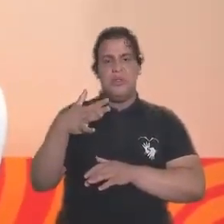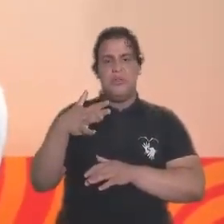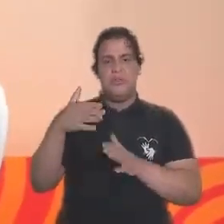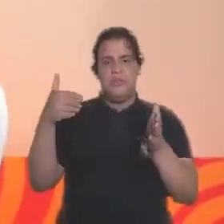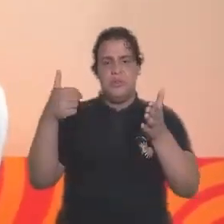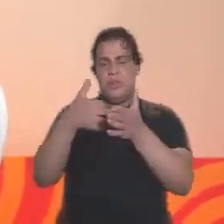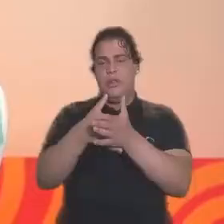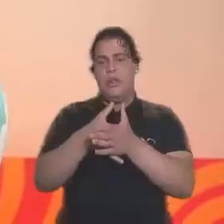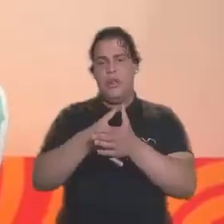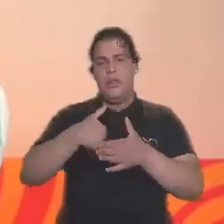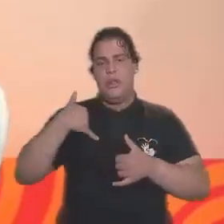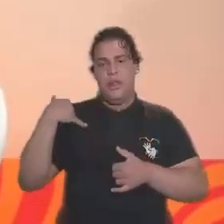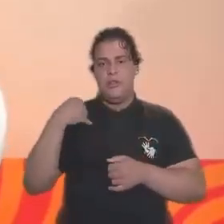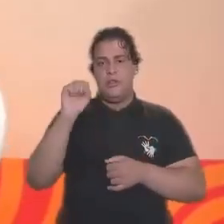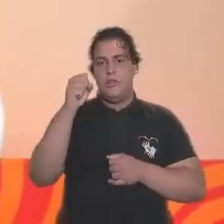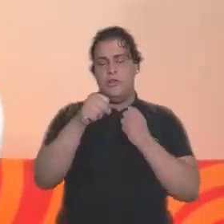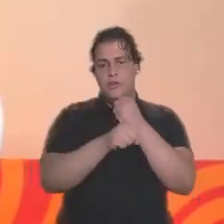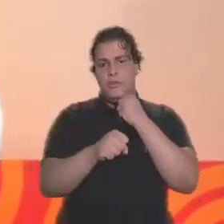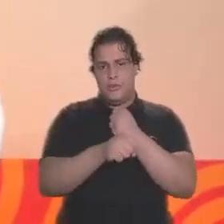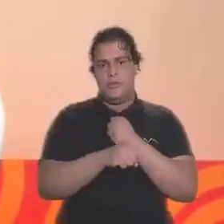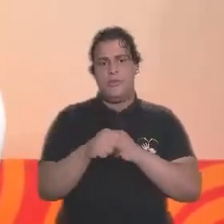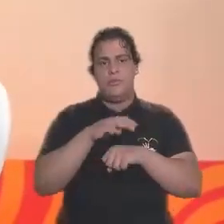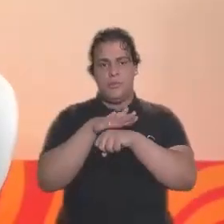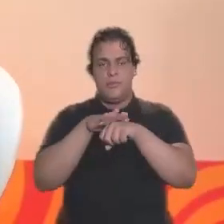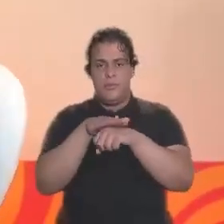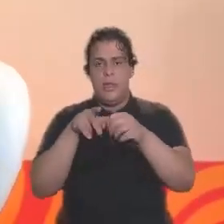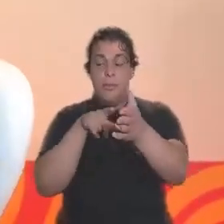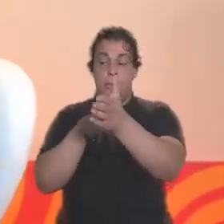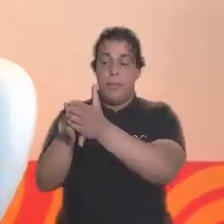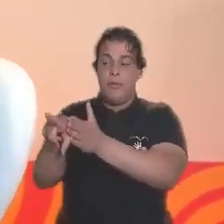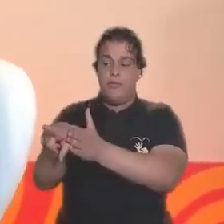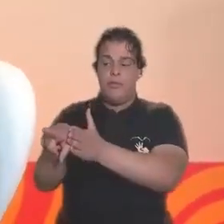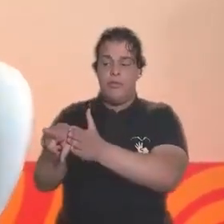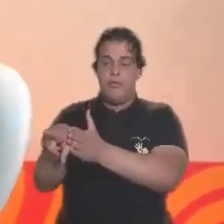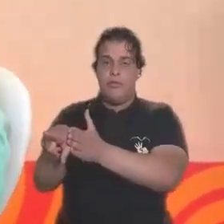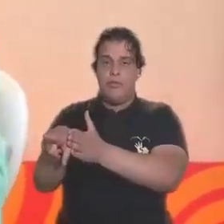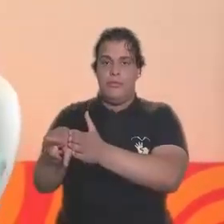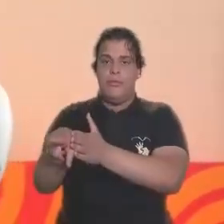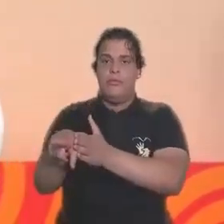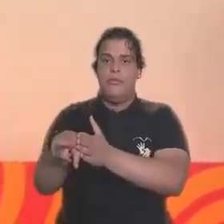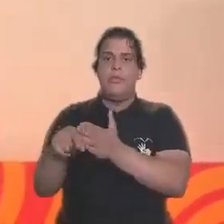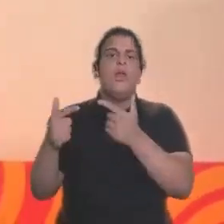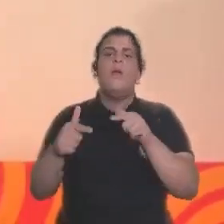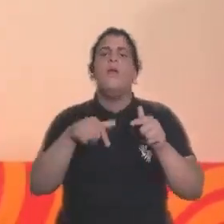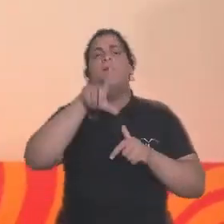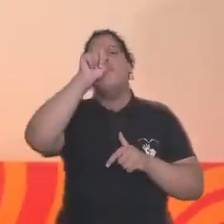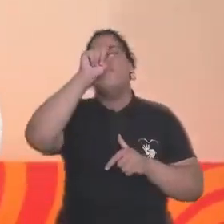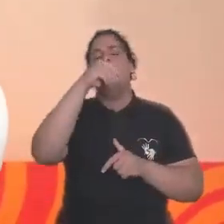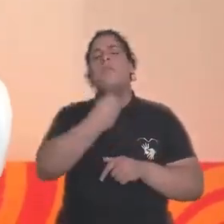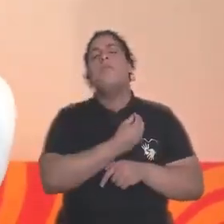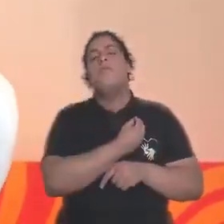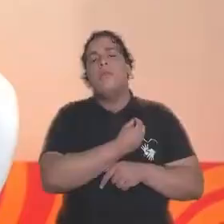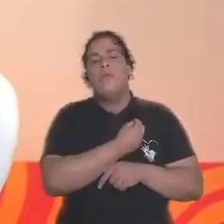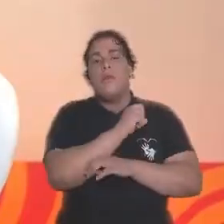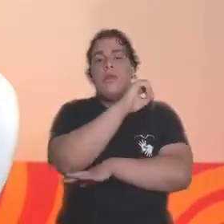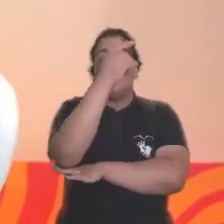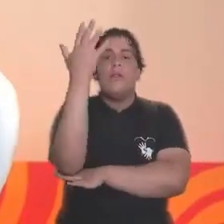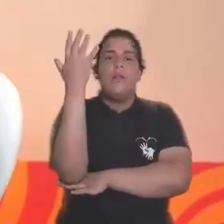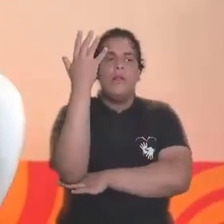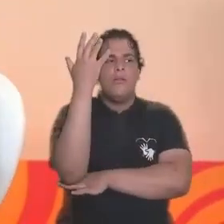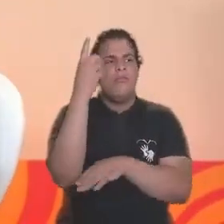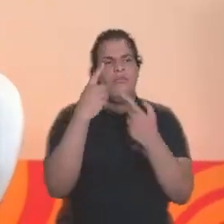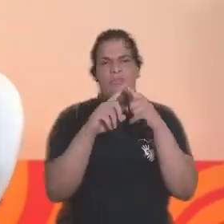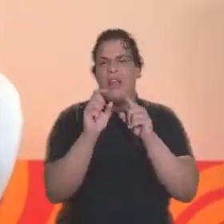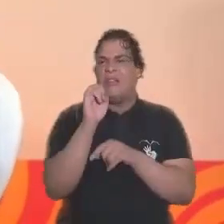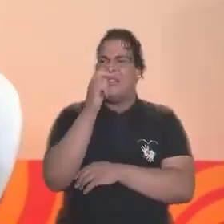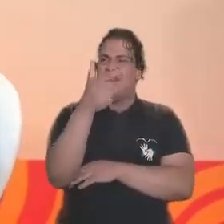anos, e eu fui iniciando a conversa com as crianças e fazendo perguntas. Onde que o passarinho mora? Aí eles, na árvore. Mas